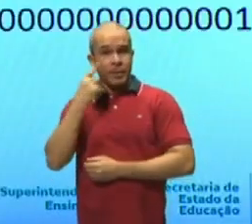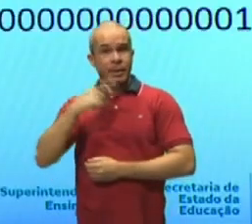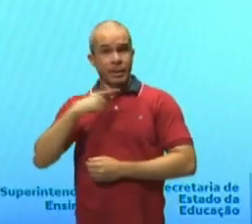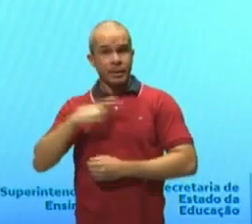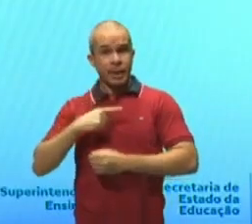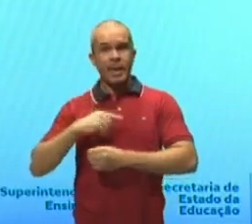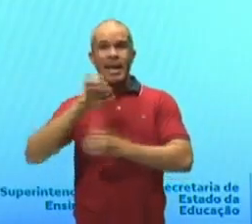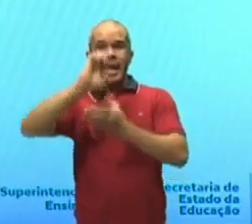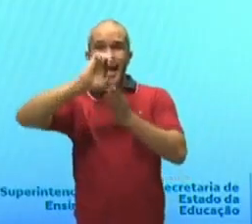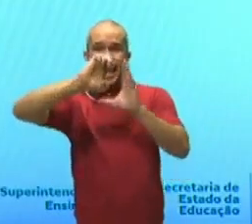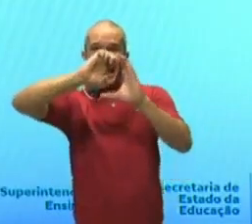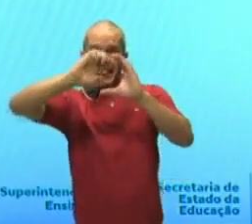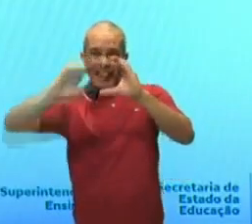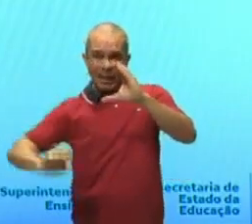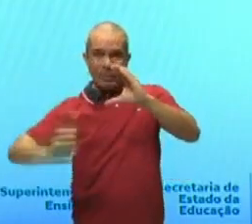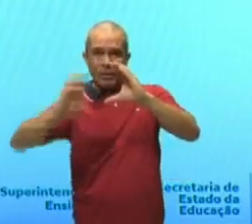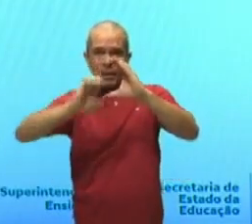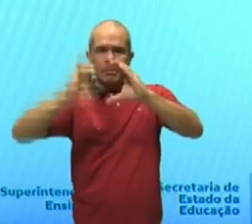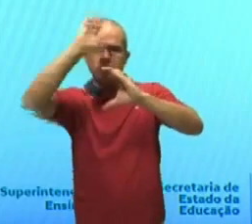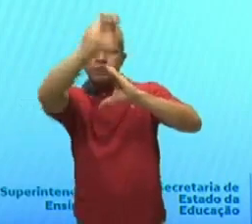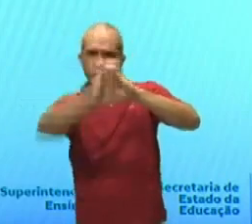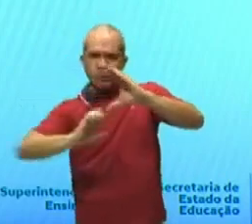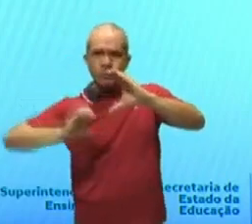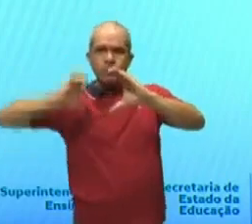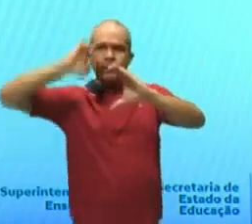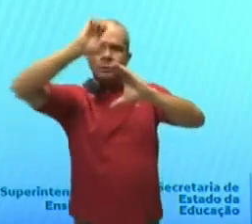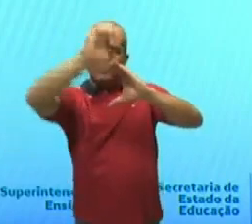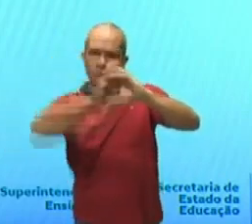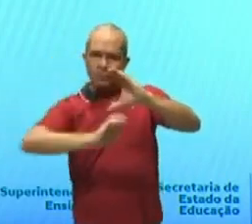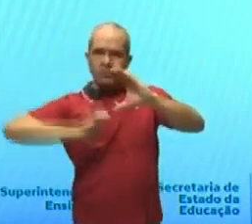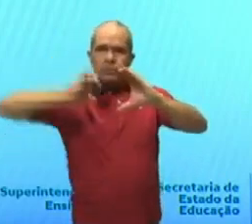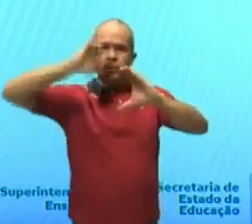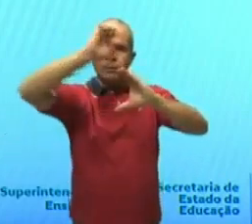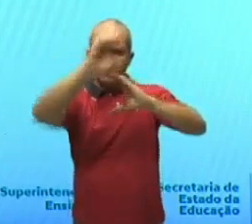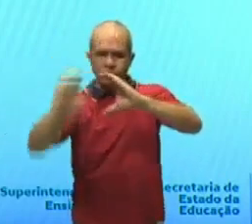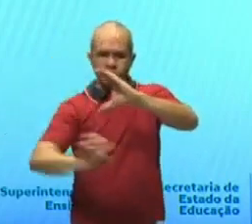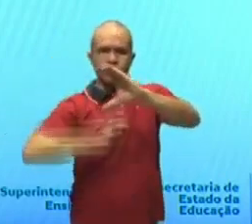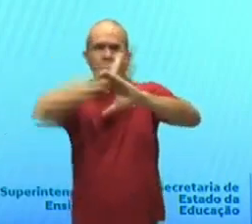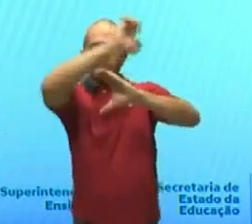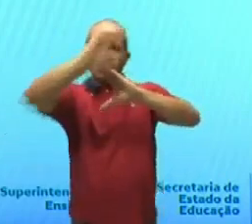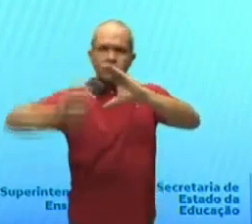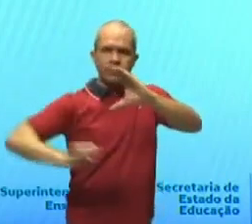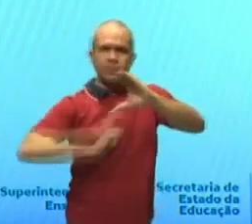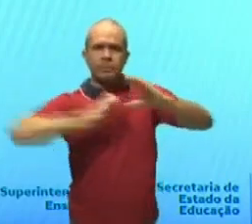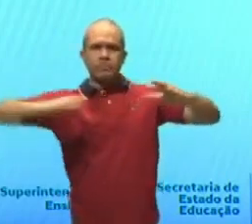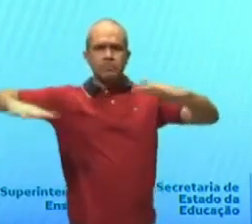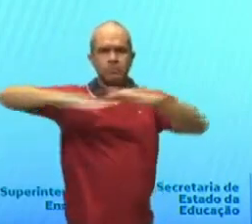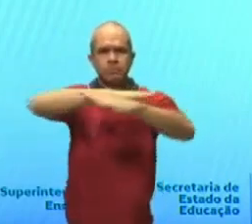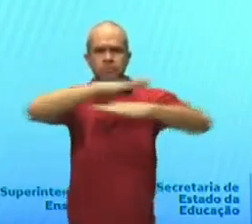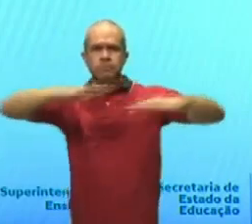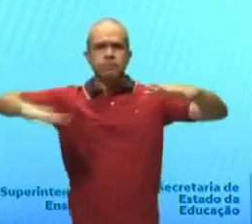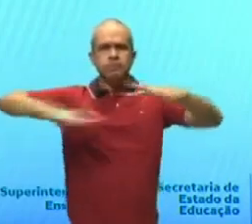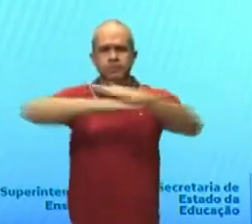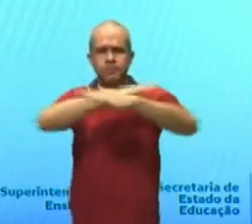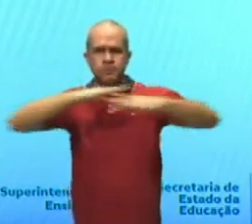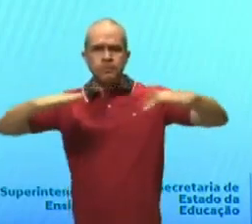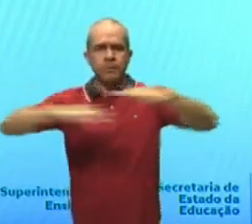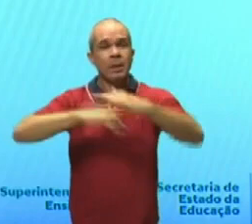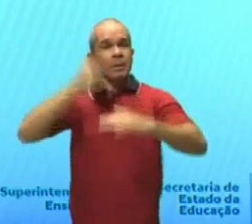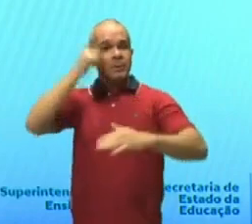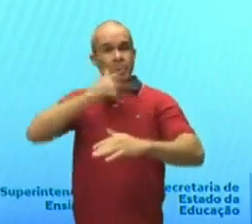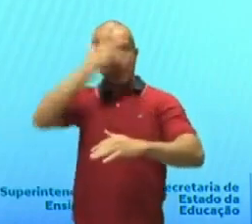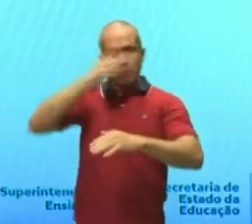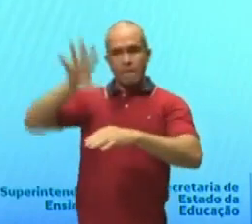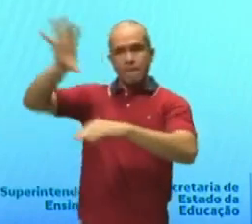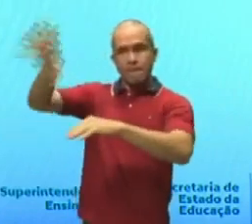ficam o quê? Se movimentando ao redor do núcleo. Então, essa facilidade de movimentação dos elétrons faz com que você pegue justamente o